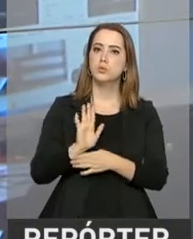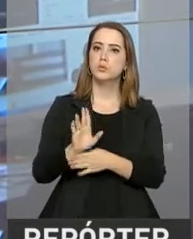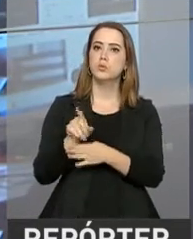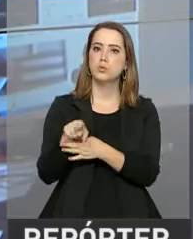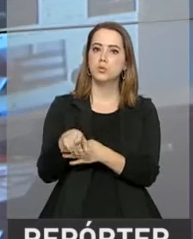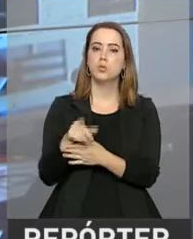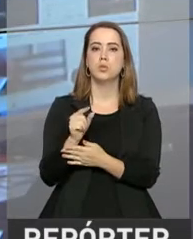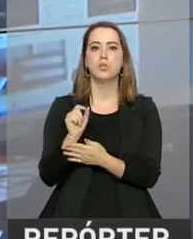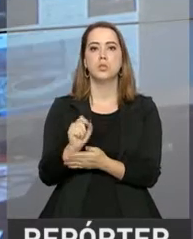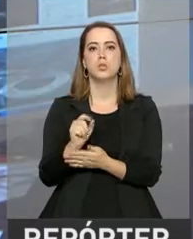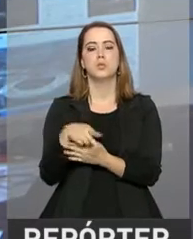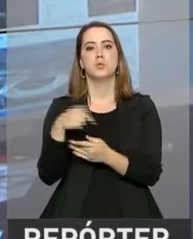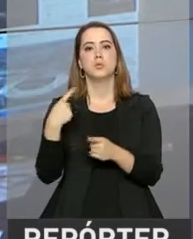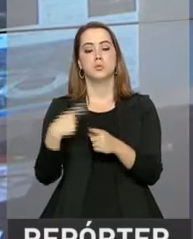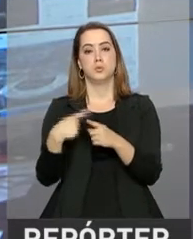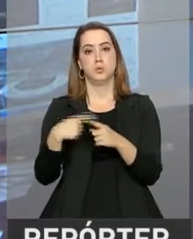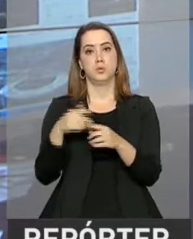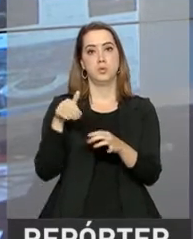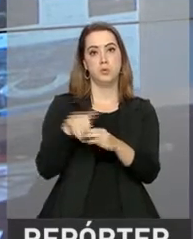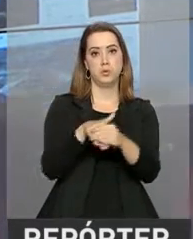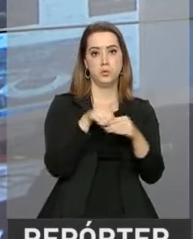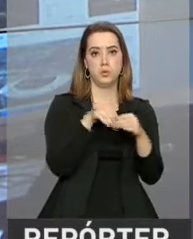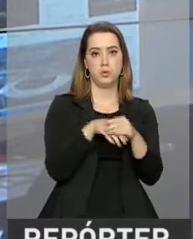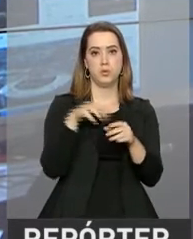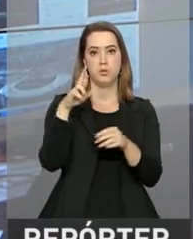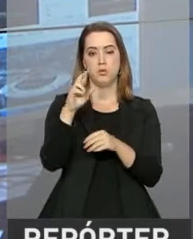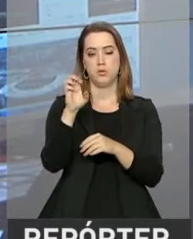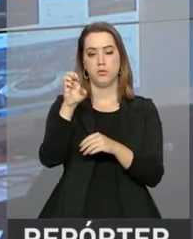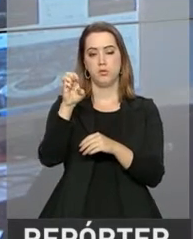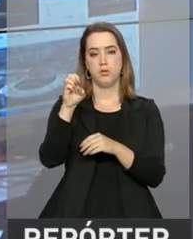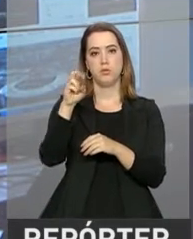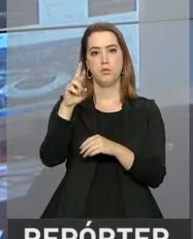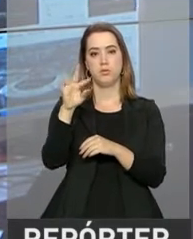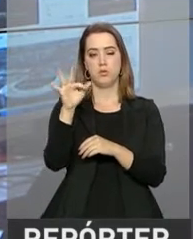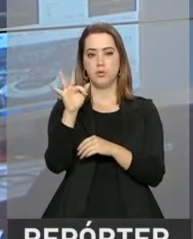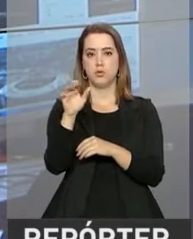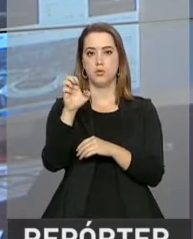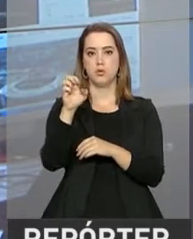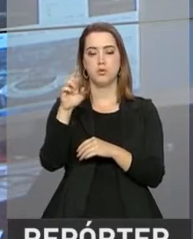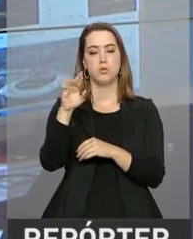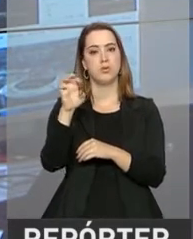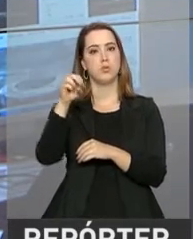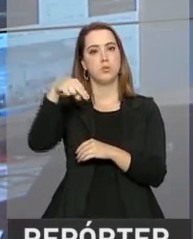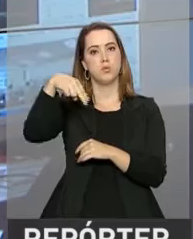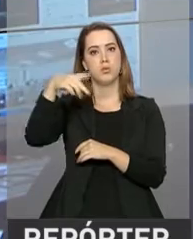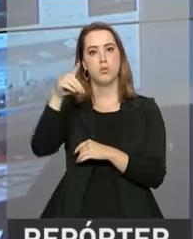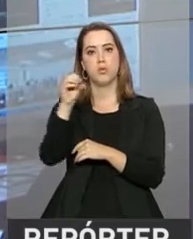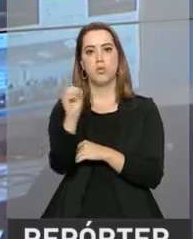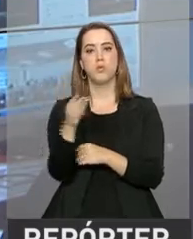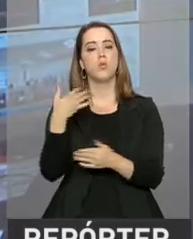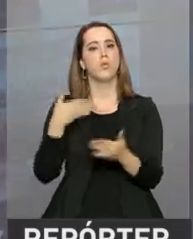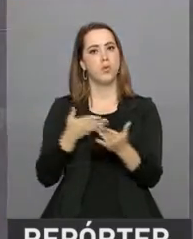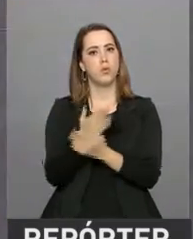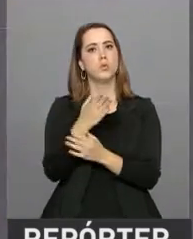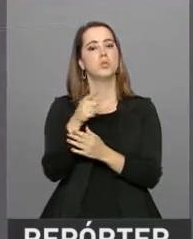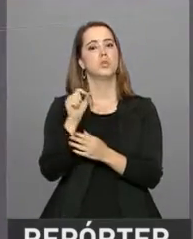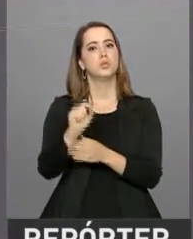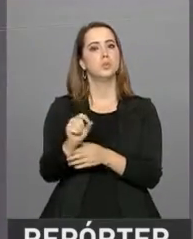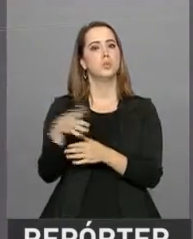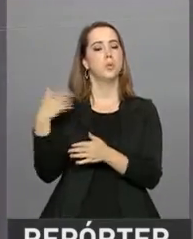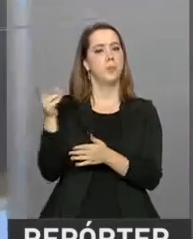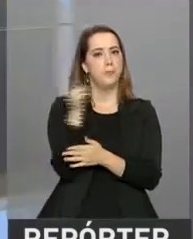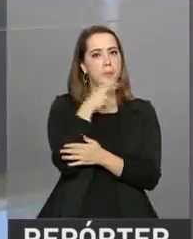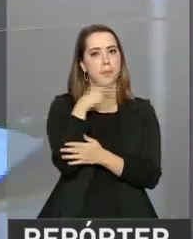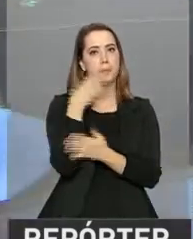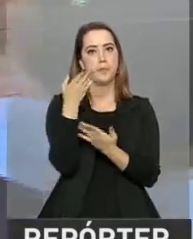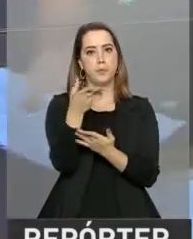que o processo de referendo na Venezuela, que vive um regime autoritário, se instale o mais rápido possível. Vamos falar com Carolina Becker,